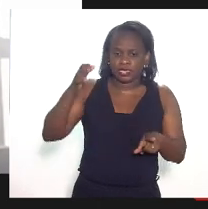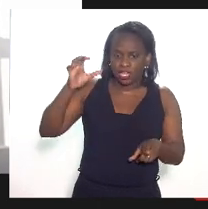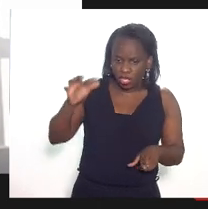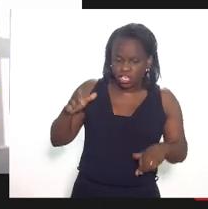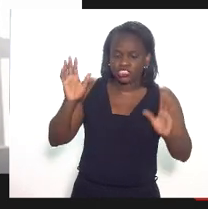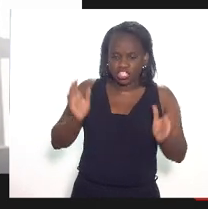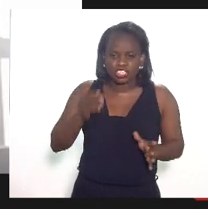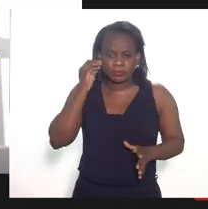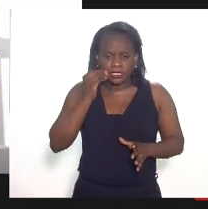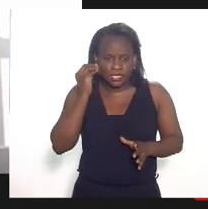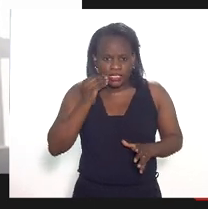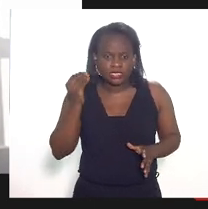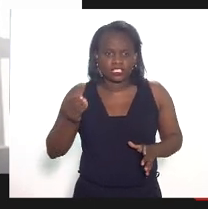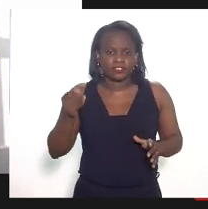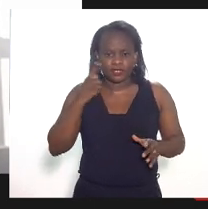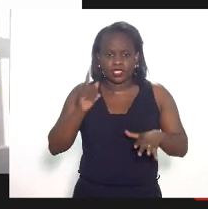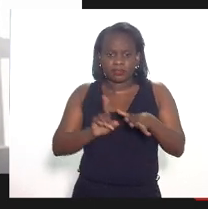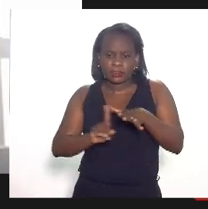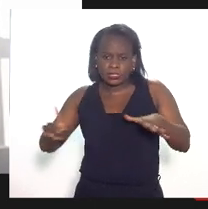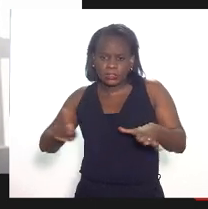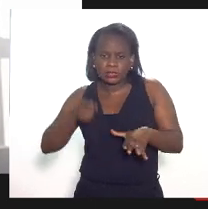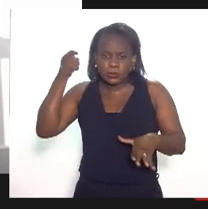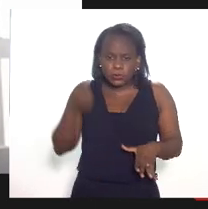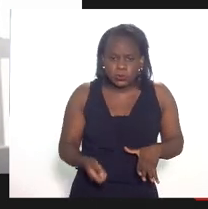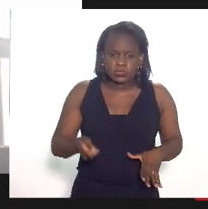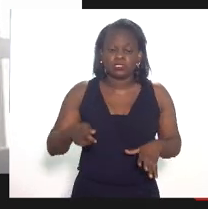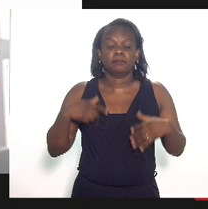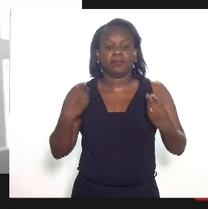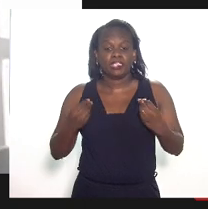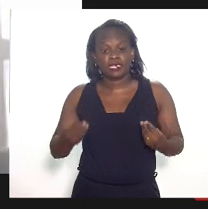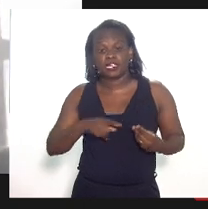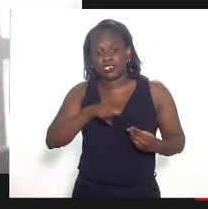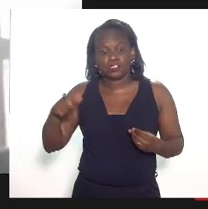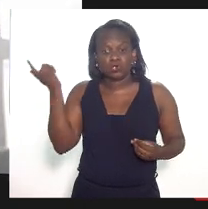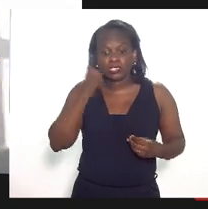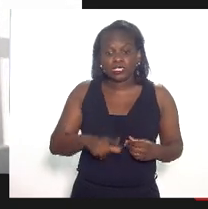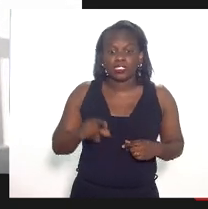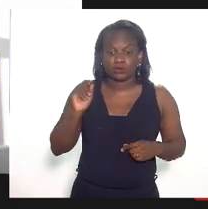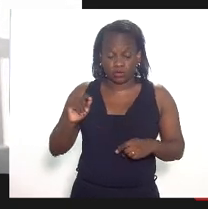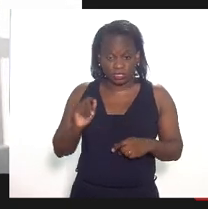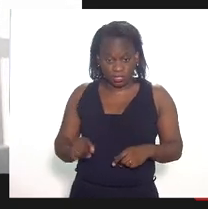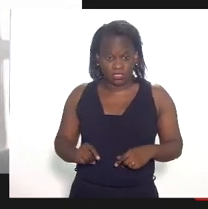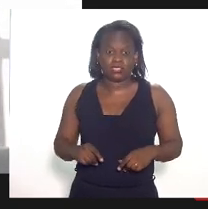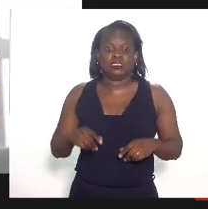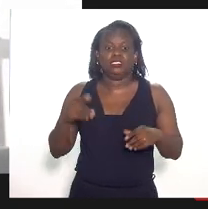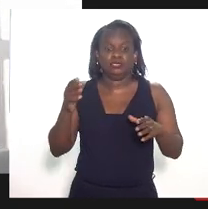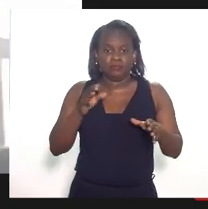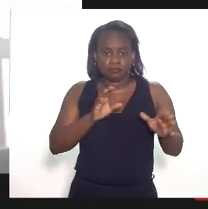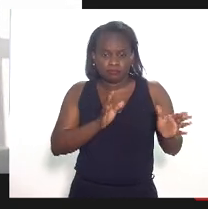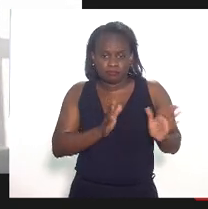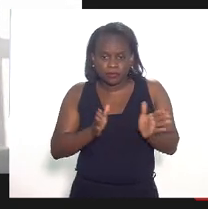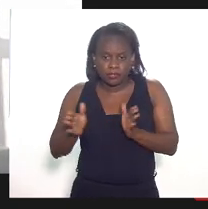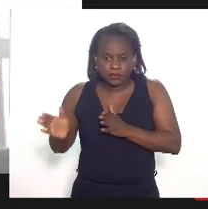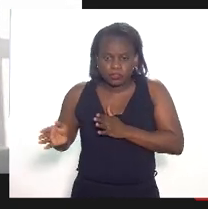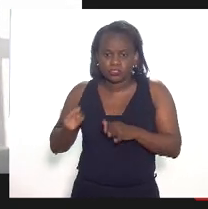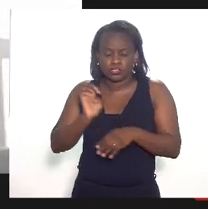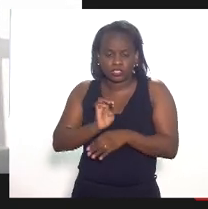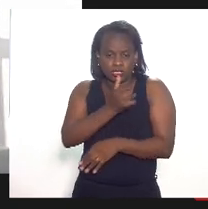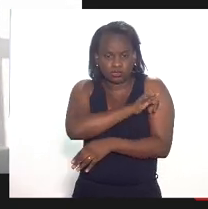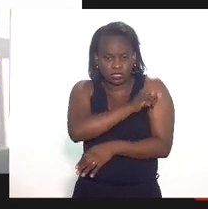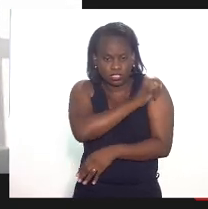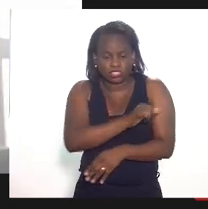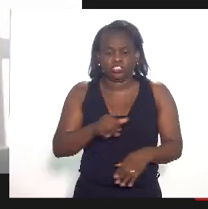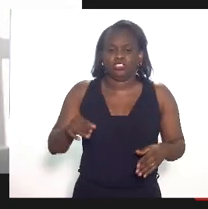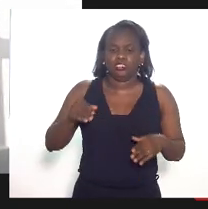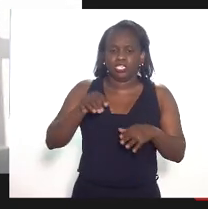tendo uma experiência de um isolamento mais radical, para que a gente possa, no mínimo, ter uma coordenação a nível do estado do Rio de Janeiro,